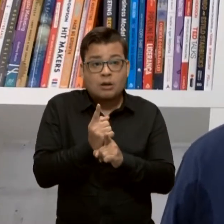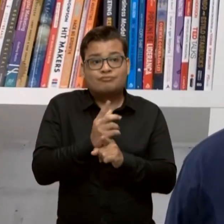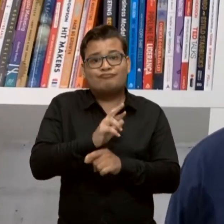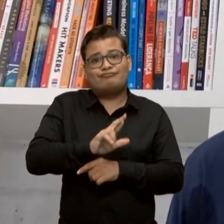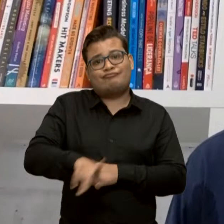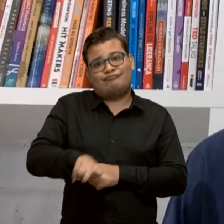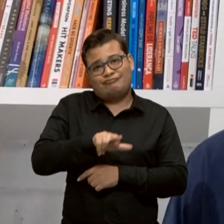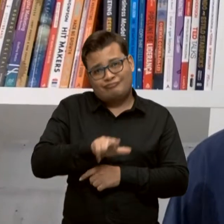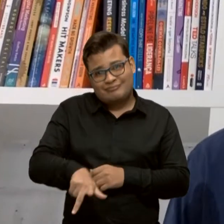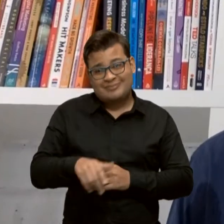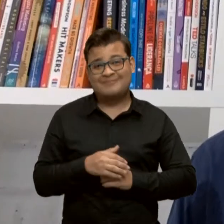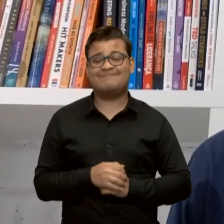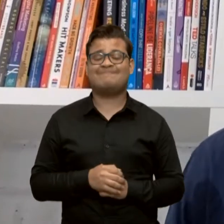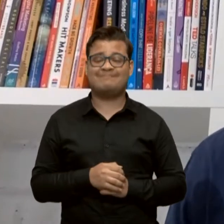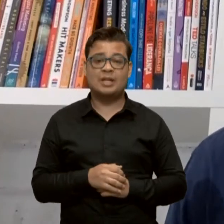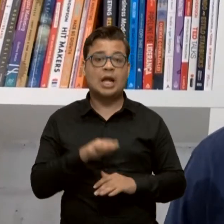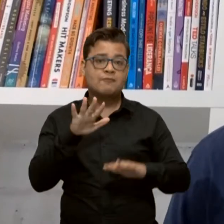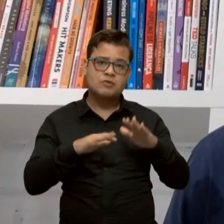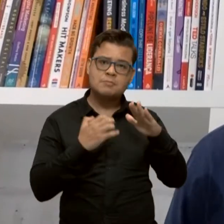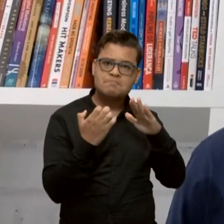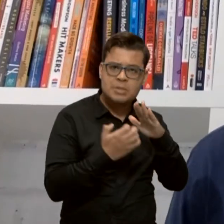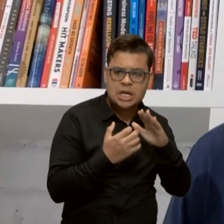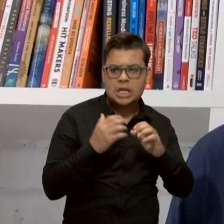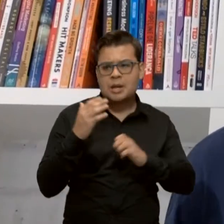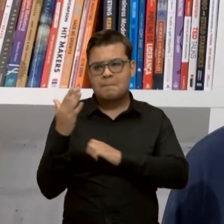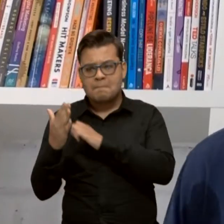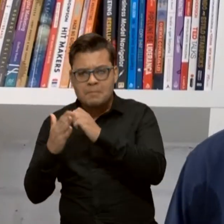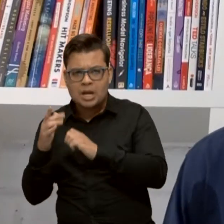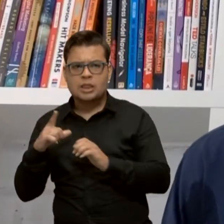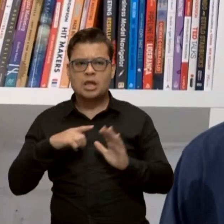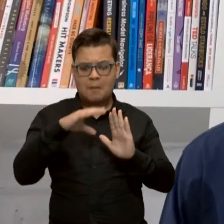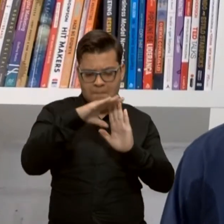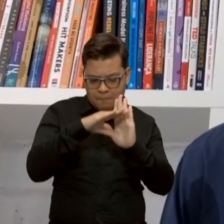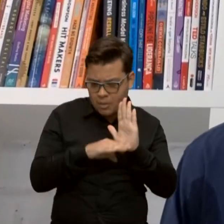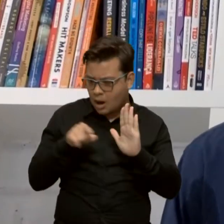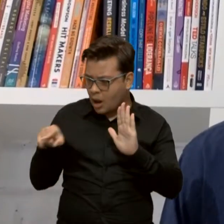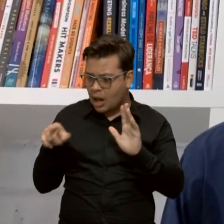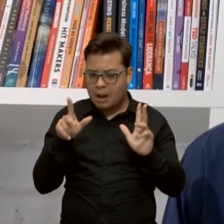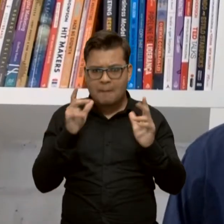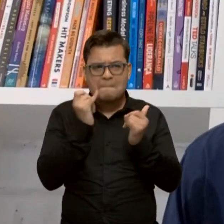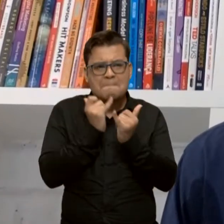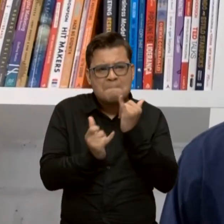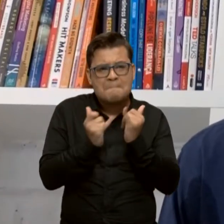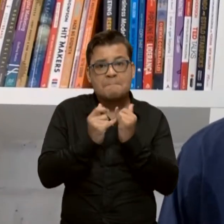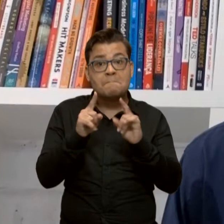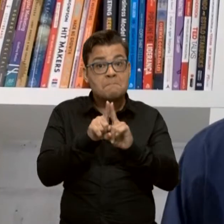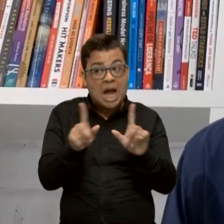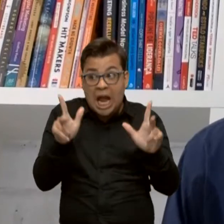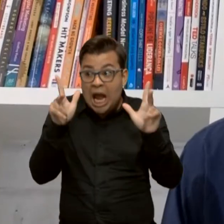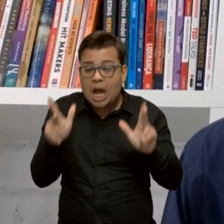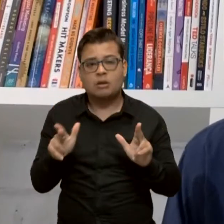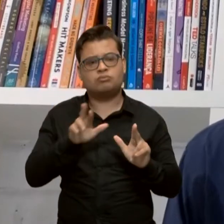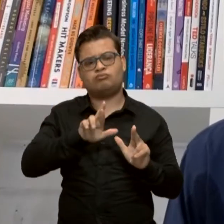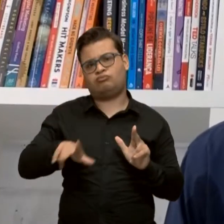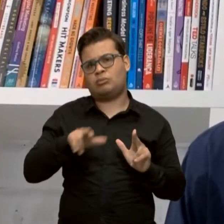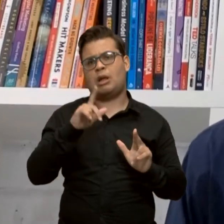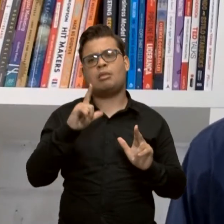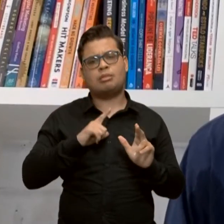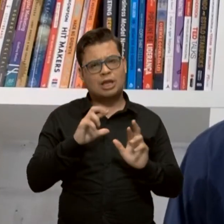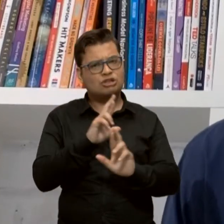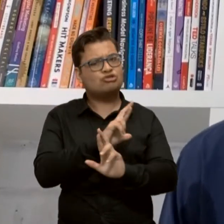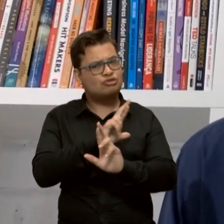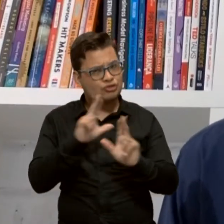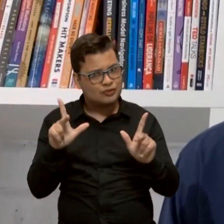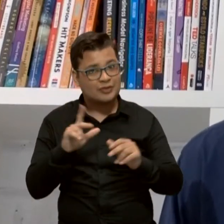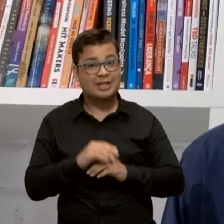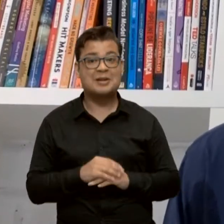ser muito parecidos, existem diferenças entre eles e cada empresa vai oferecer ali de